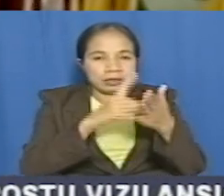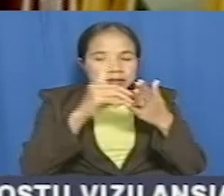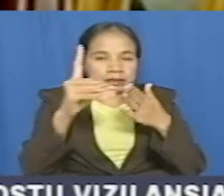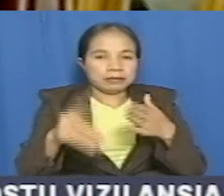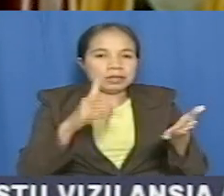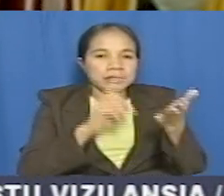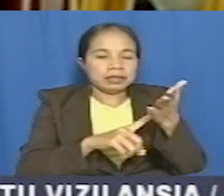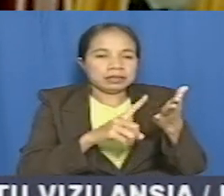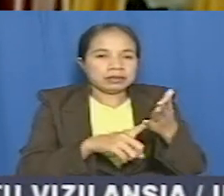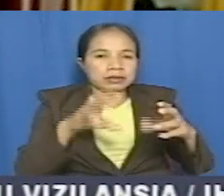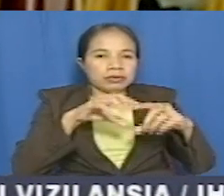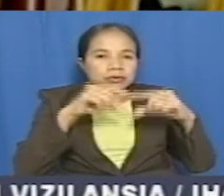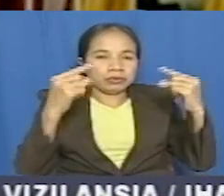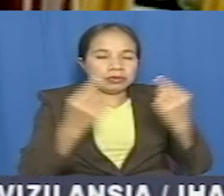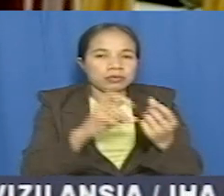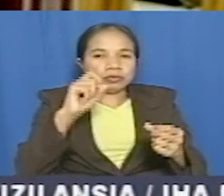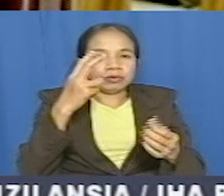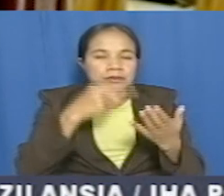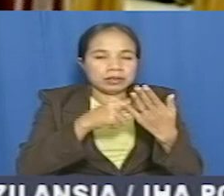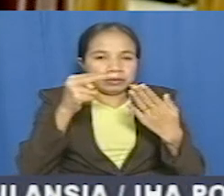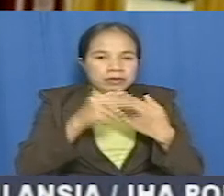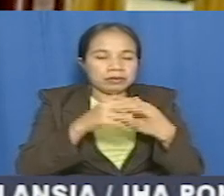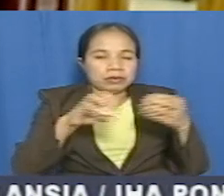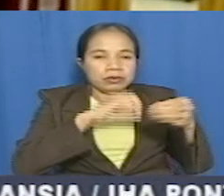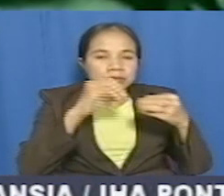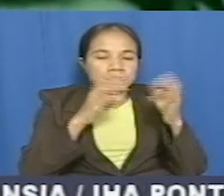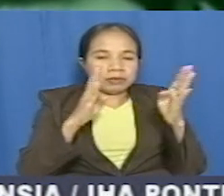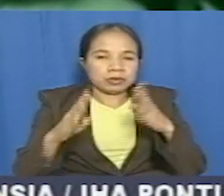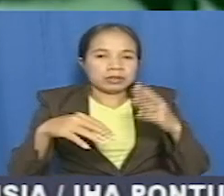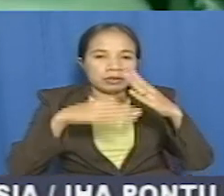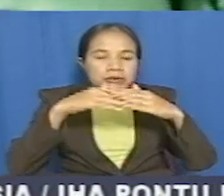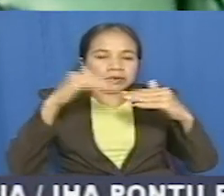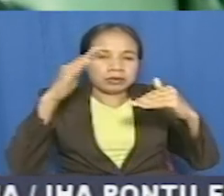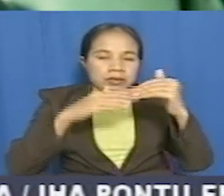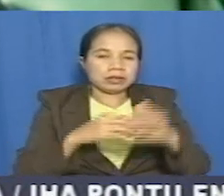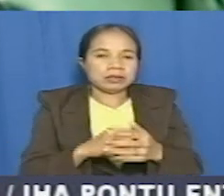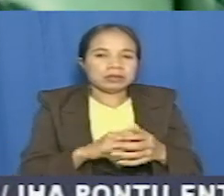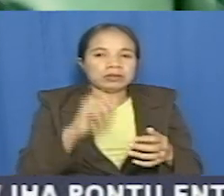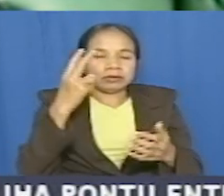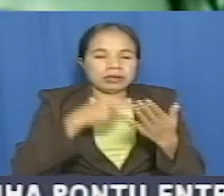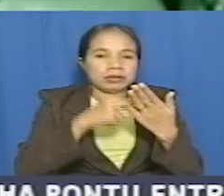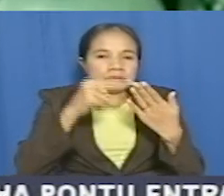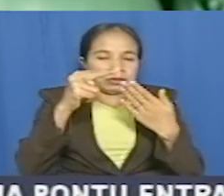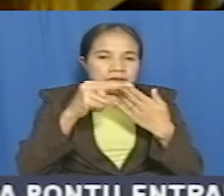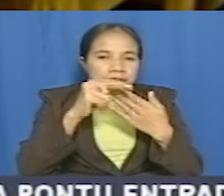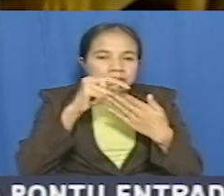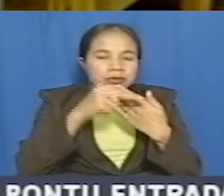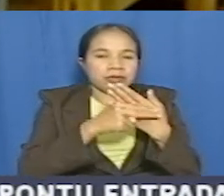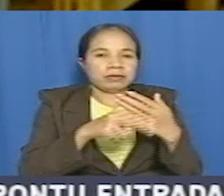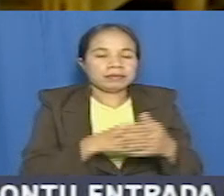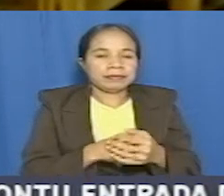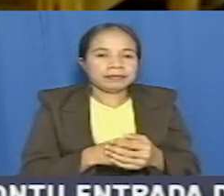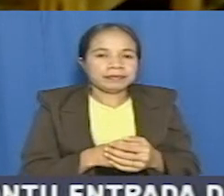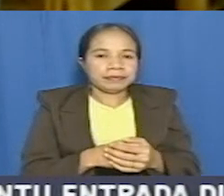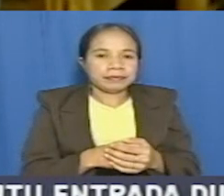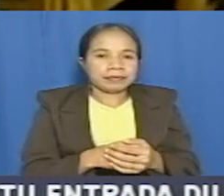né, discute o Comitê 12 de novembro, conaba processo construção monumento 12 de novembro. Presidente do Comitê 12 de